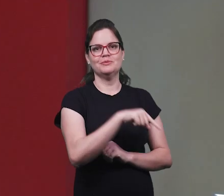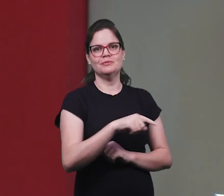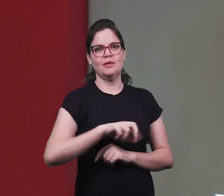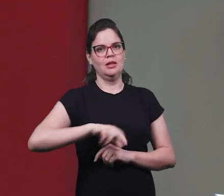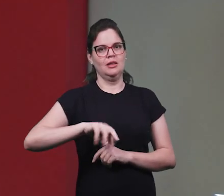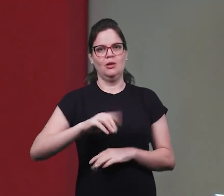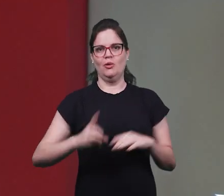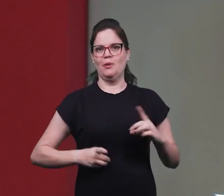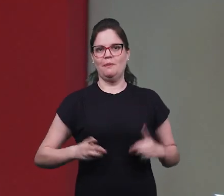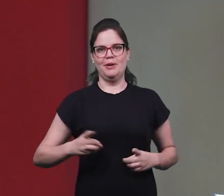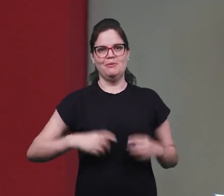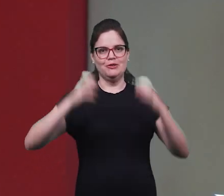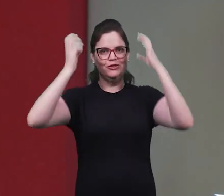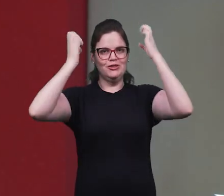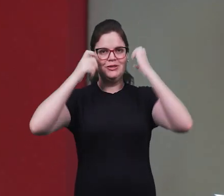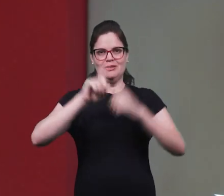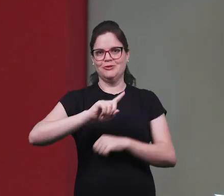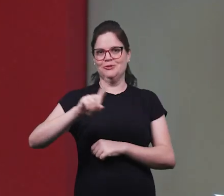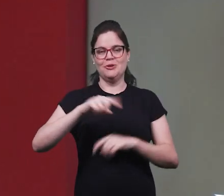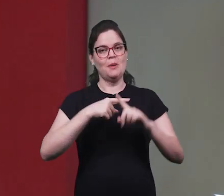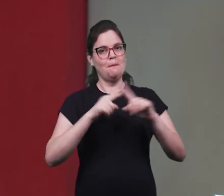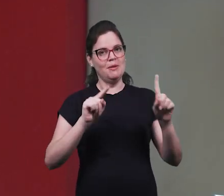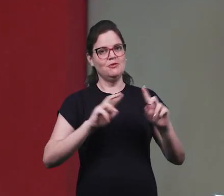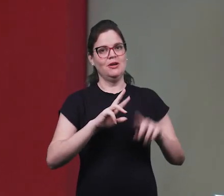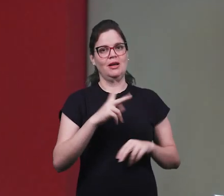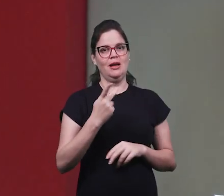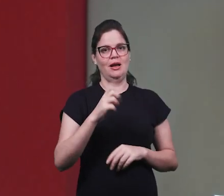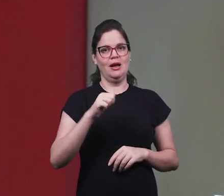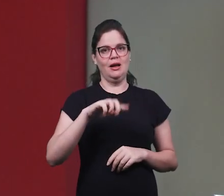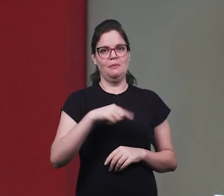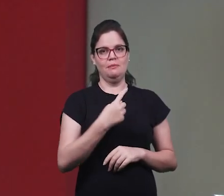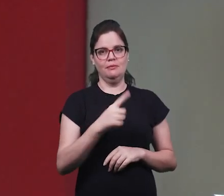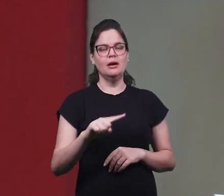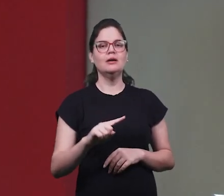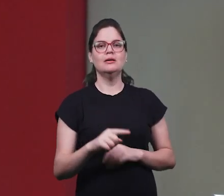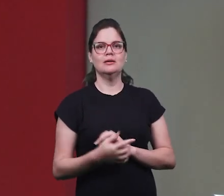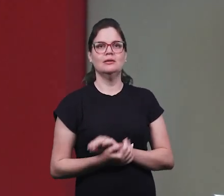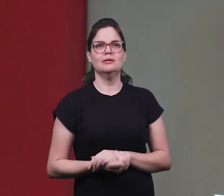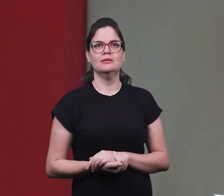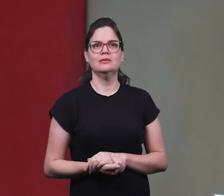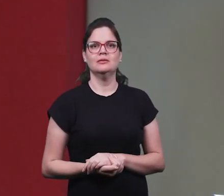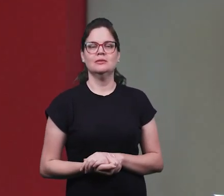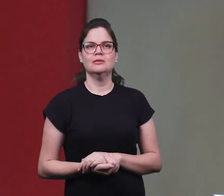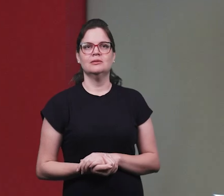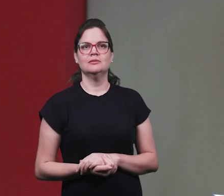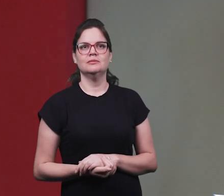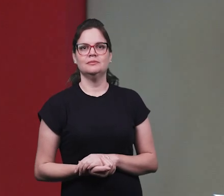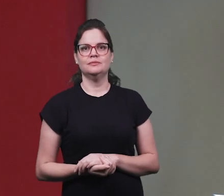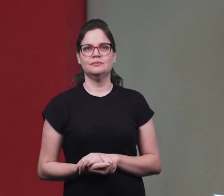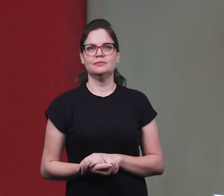destruído. Então, eu concluo, viu, Amã? Viu com a questão de Amã aqui, viu,